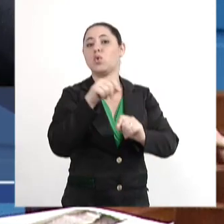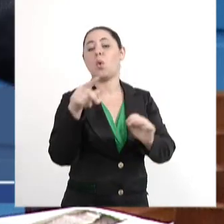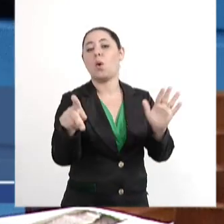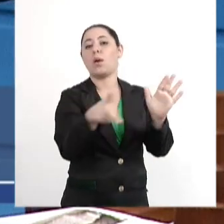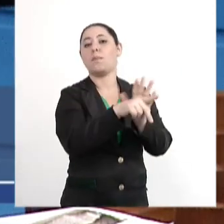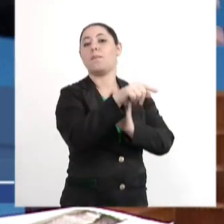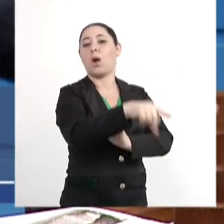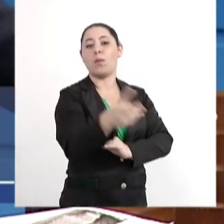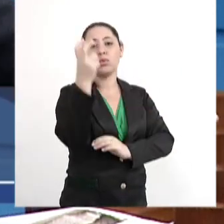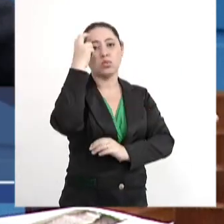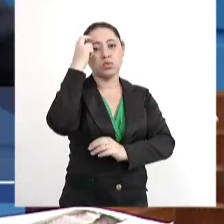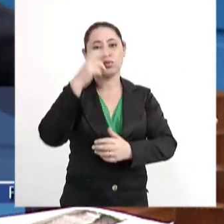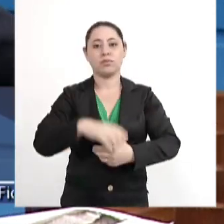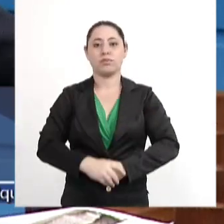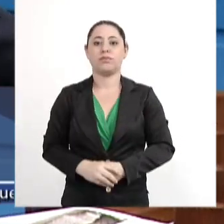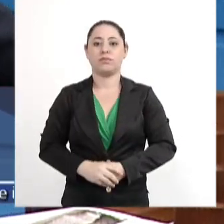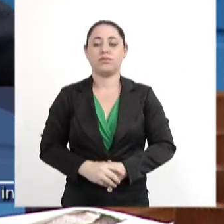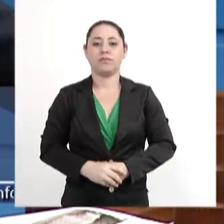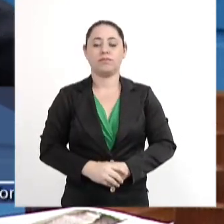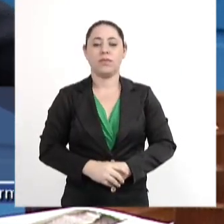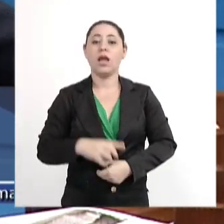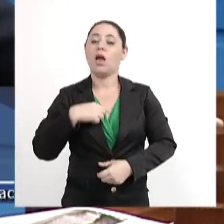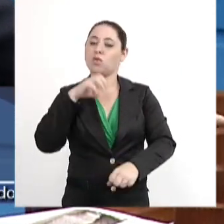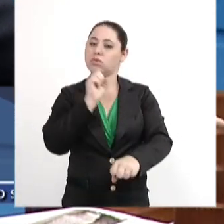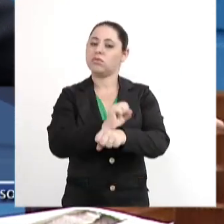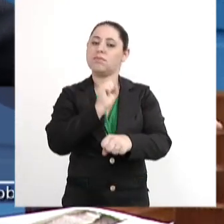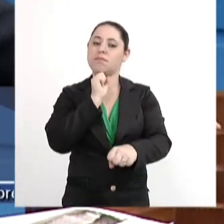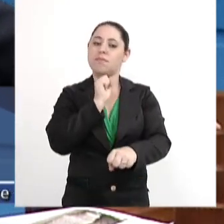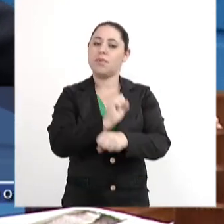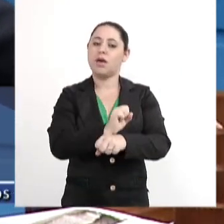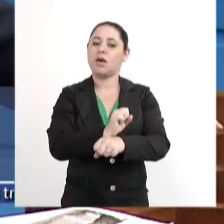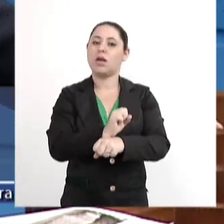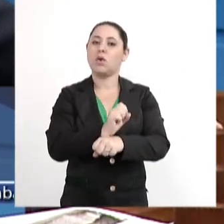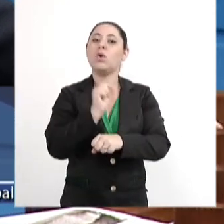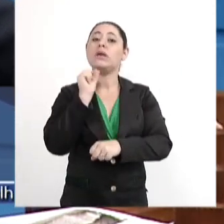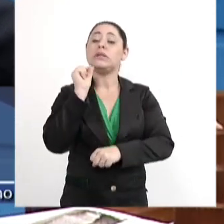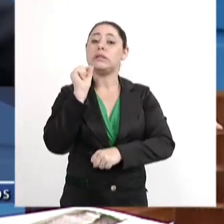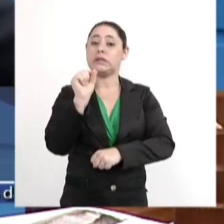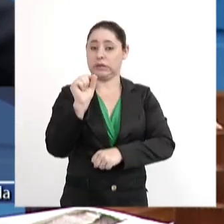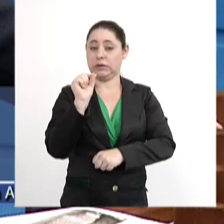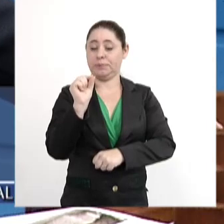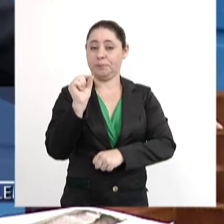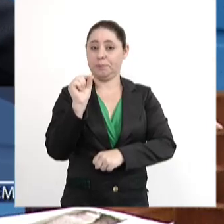sua própria cultura. Então, eu espero que esse senhor